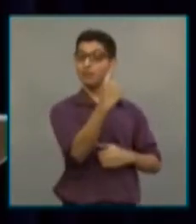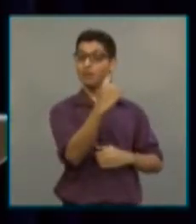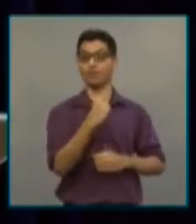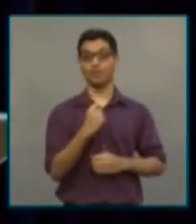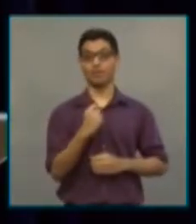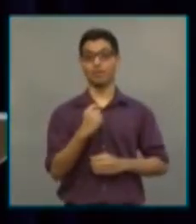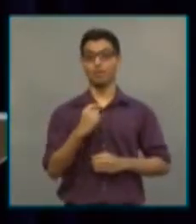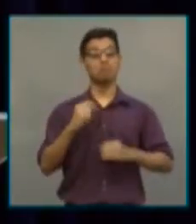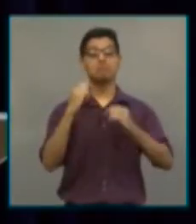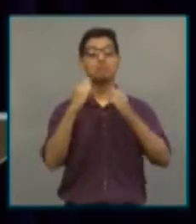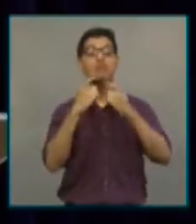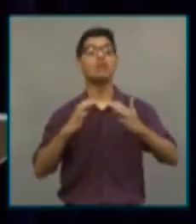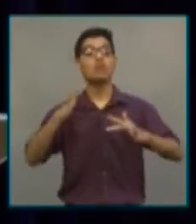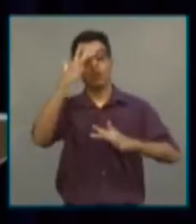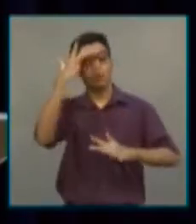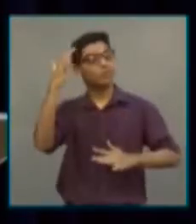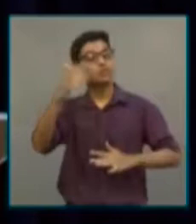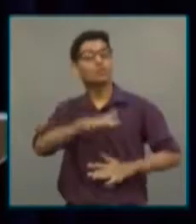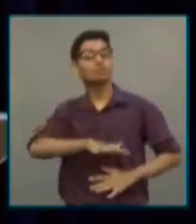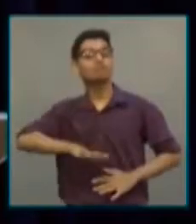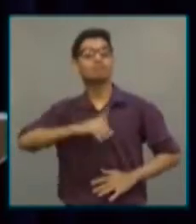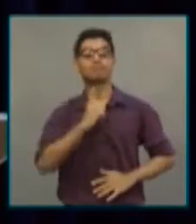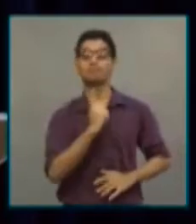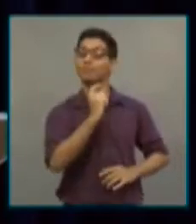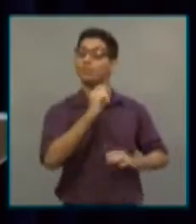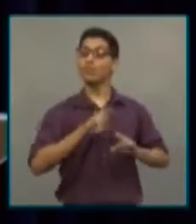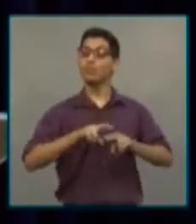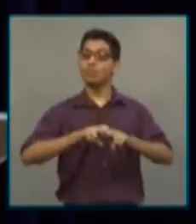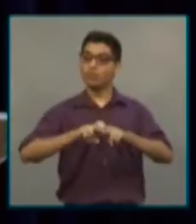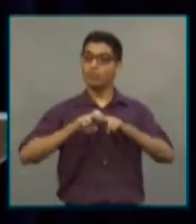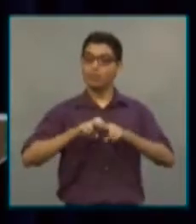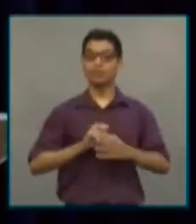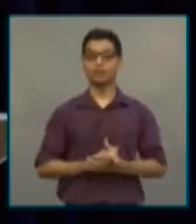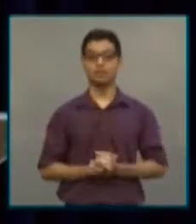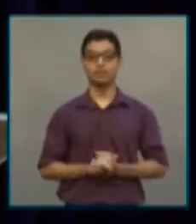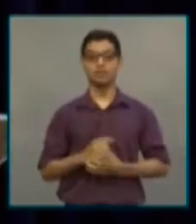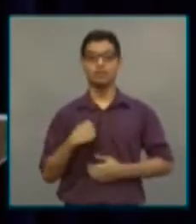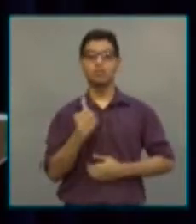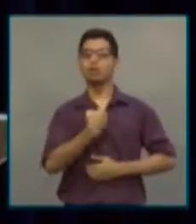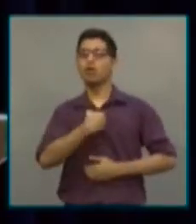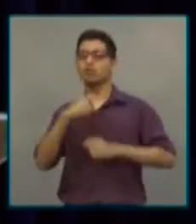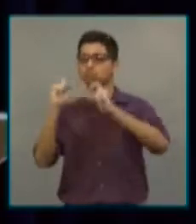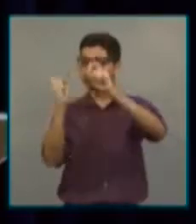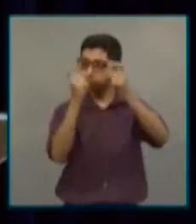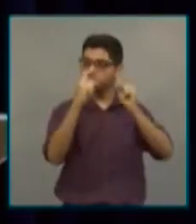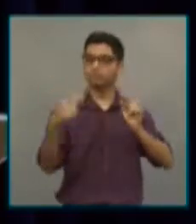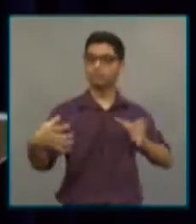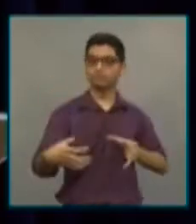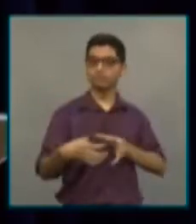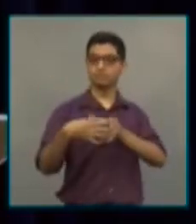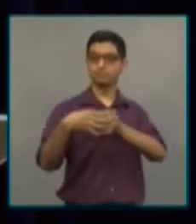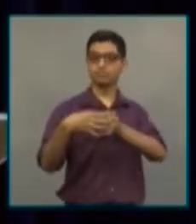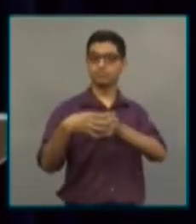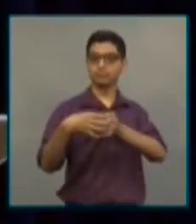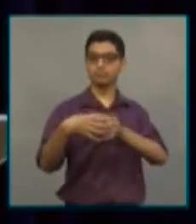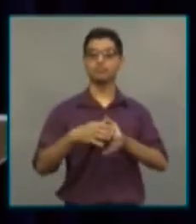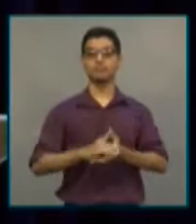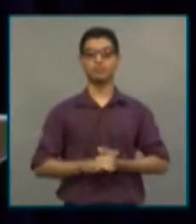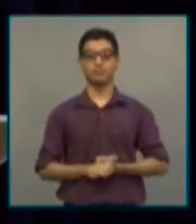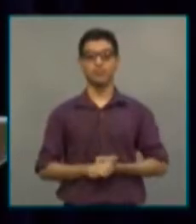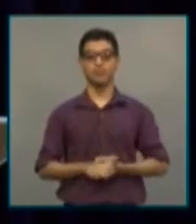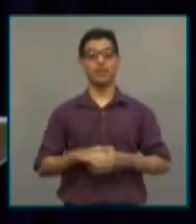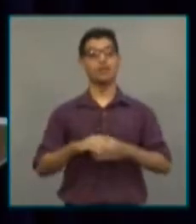advocacia. Portanto, o projeto foi construído de forma coletiva. O projeto foi construído através de